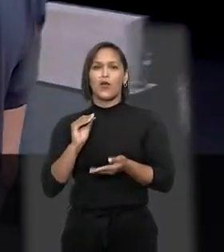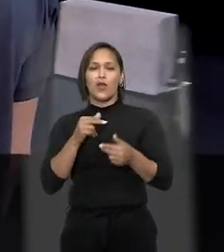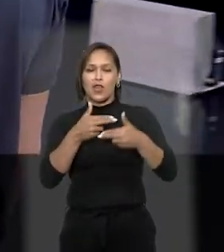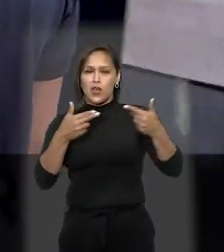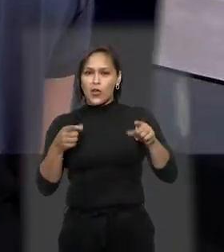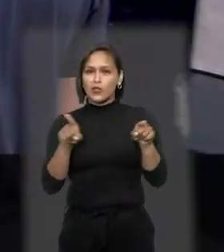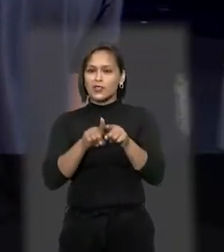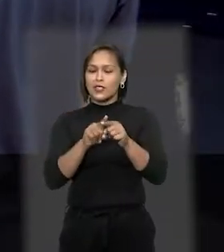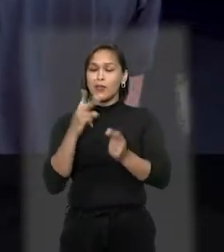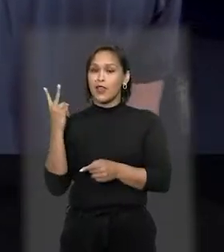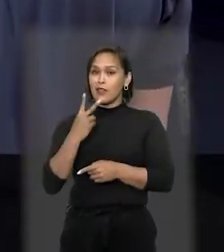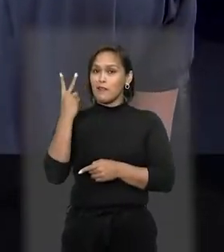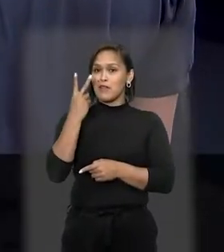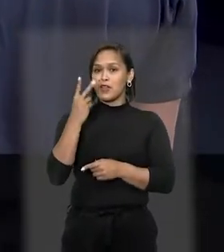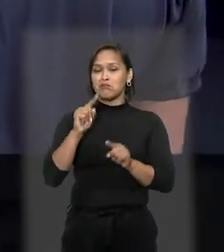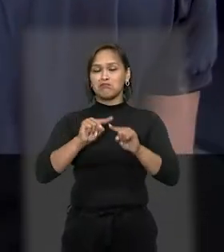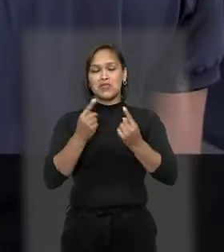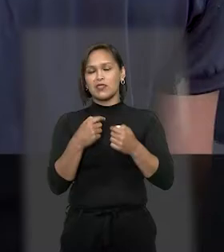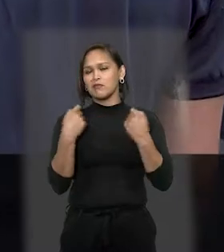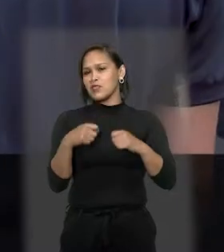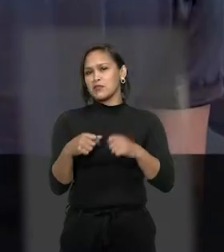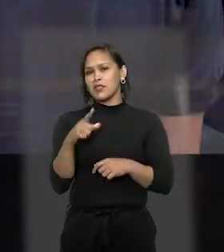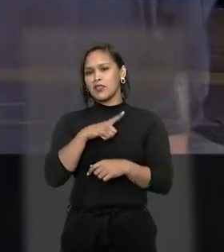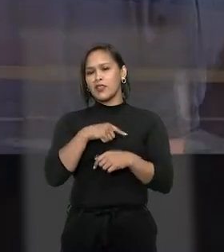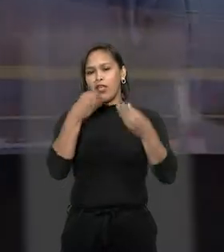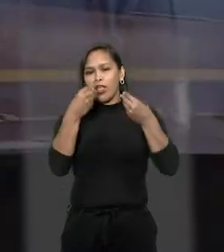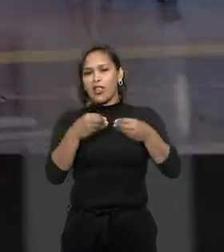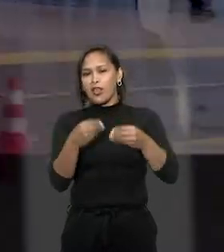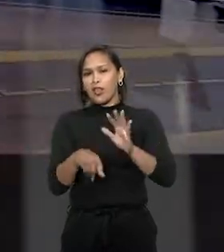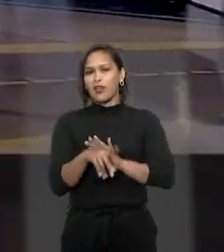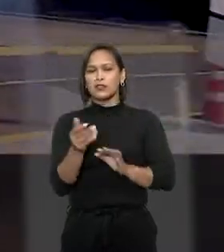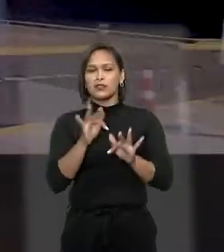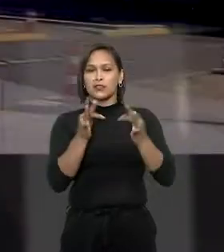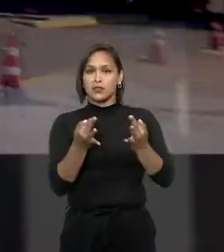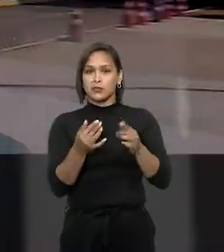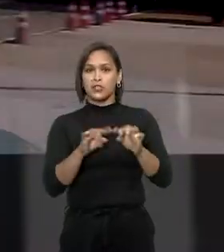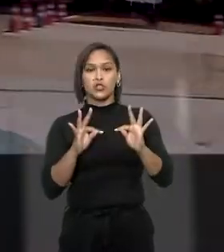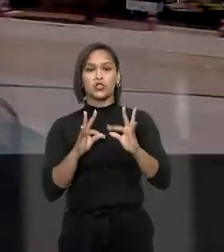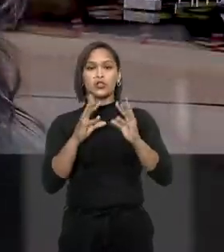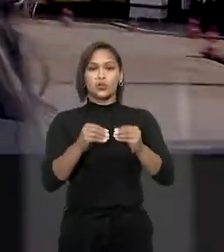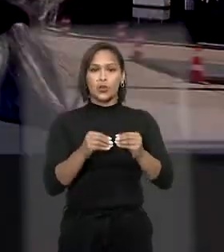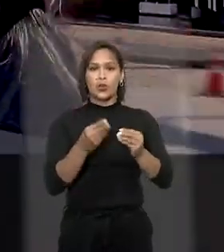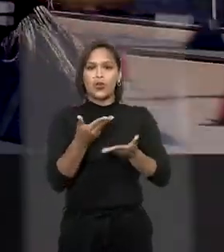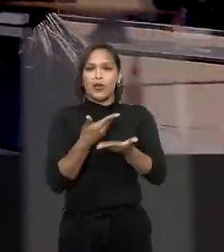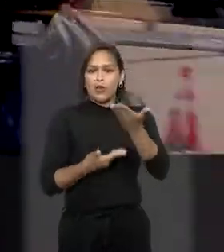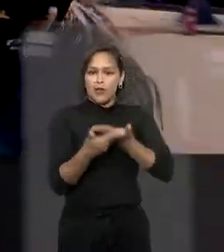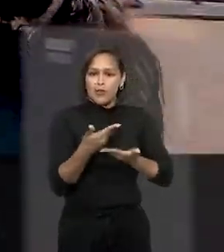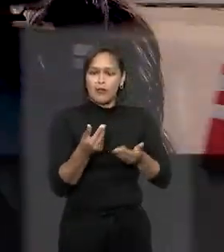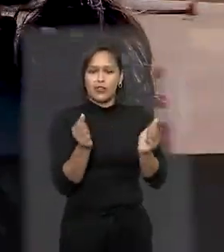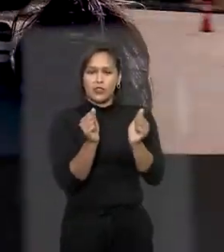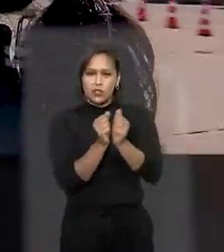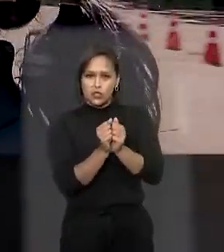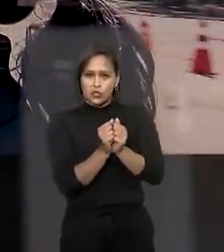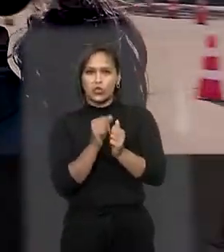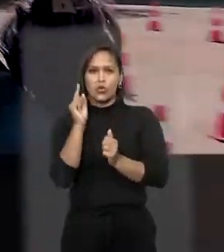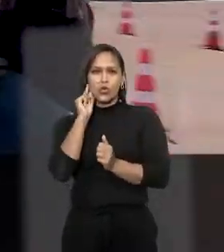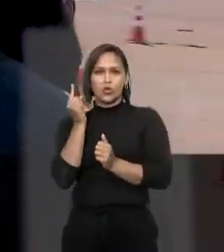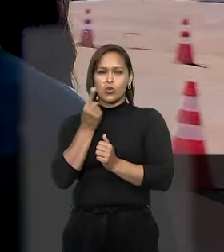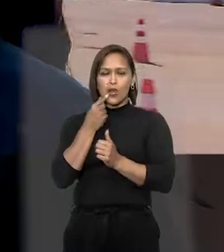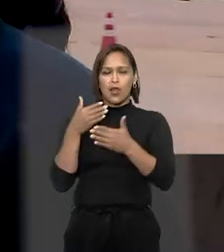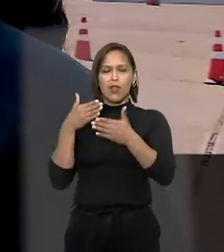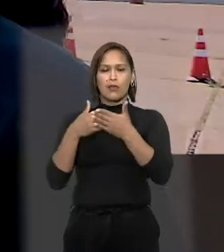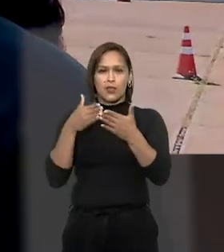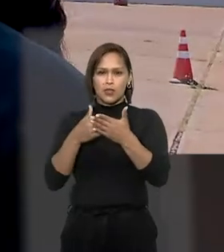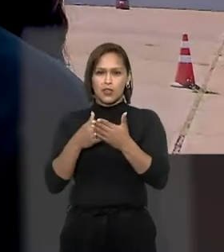valor e coisas que a gente dá muito valor e que às vezes podem ser mais leves e mais simples. Tudo isso, essa convivência com